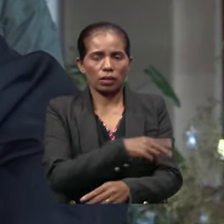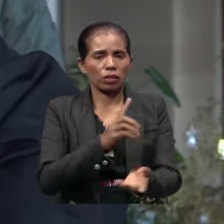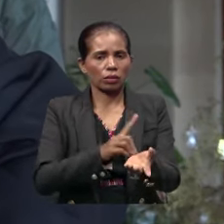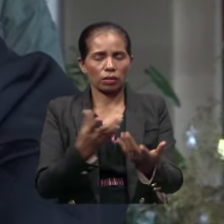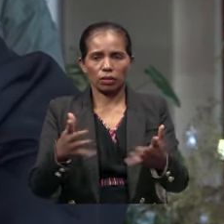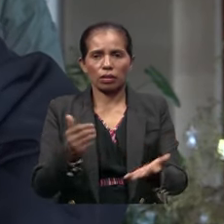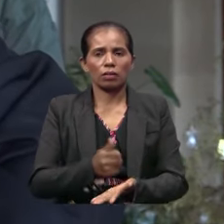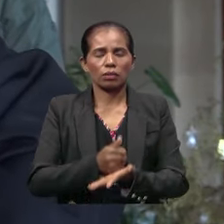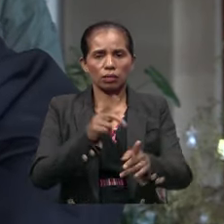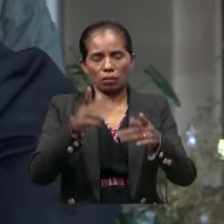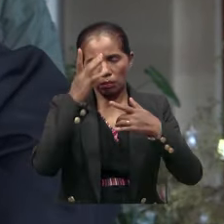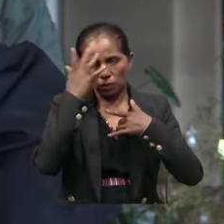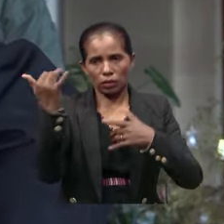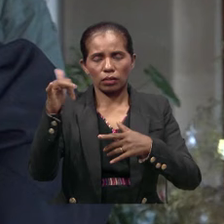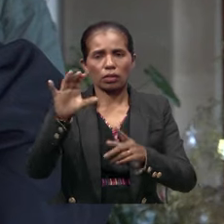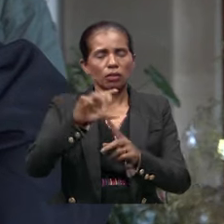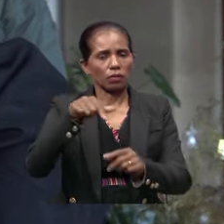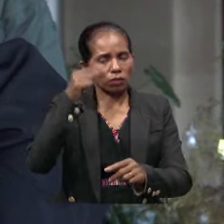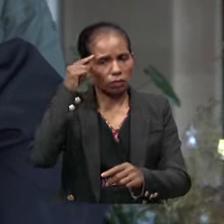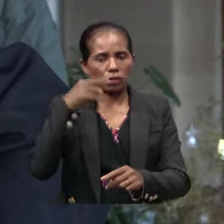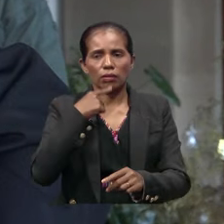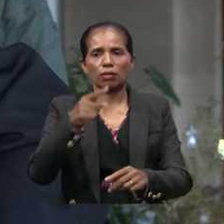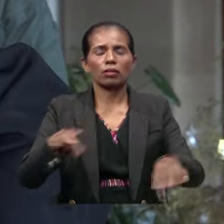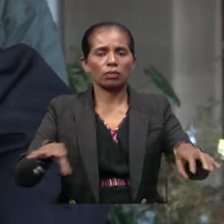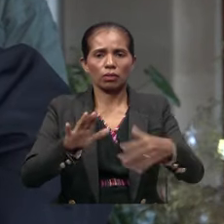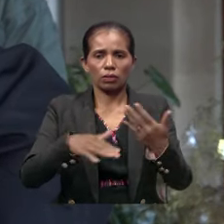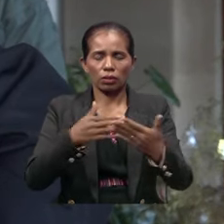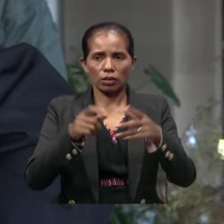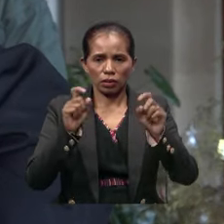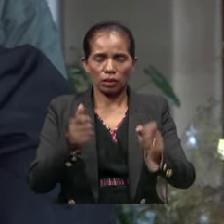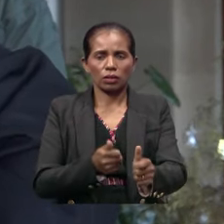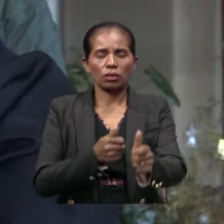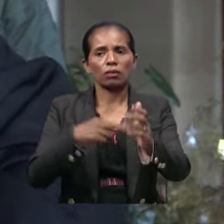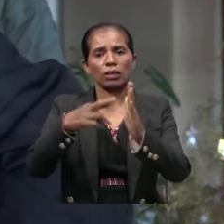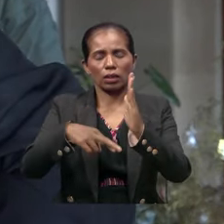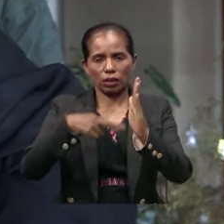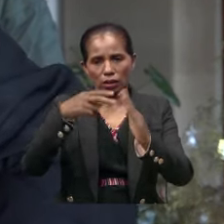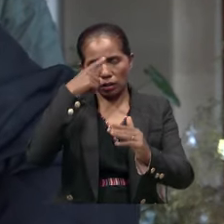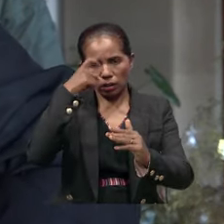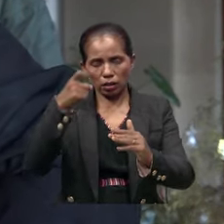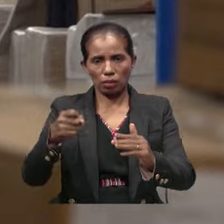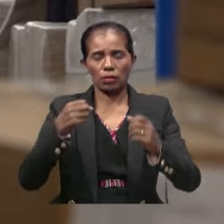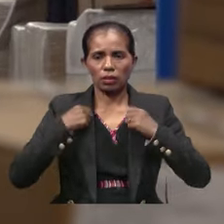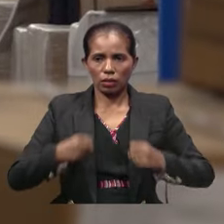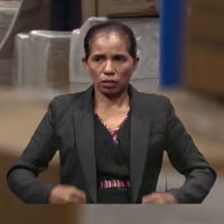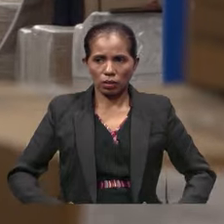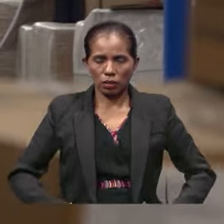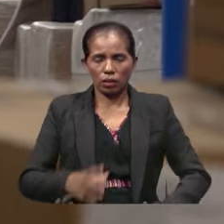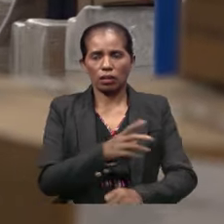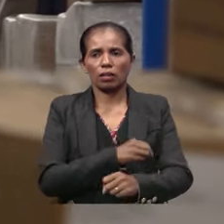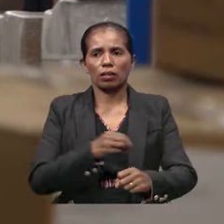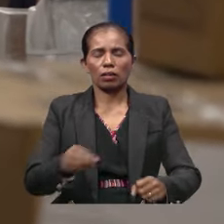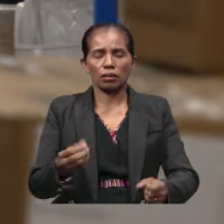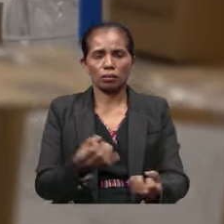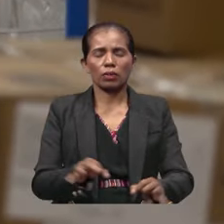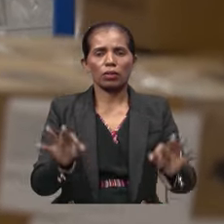de atende paciente. Se o governo não atende, o serviço rodo tem que lautir a regra, também que na saúde, né, missão ida é